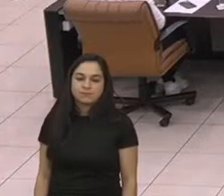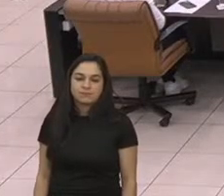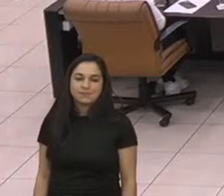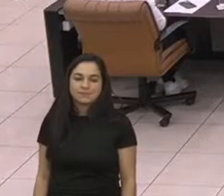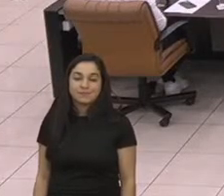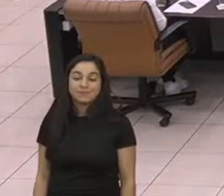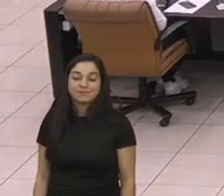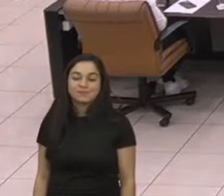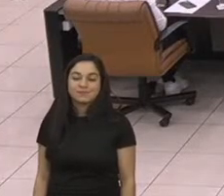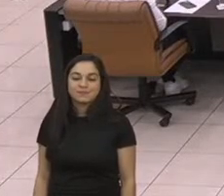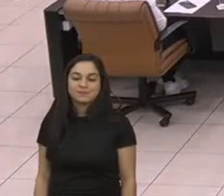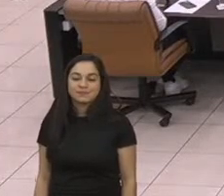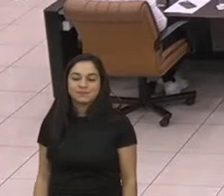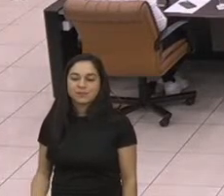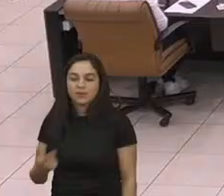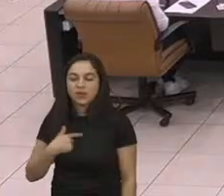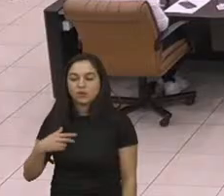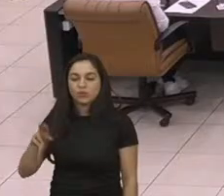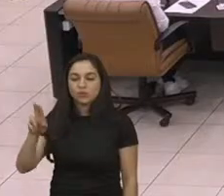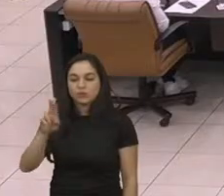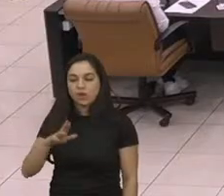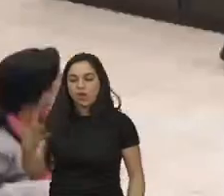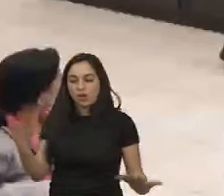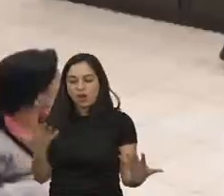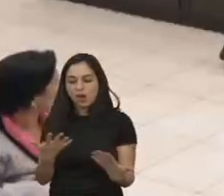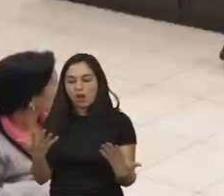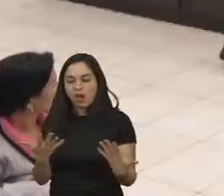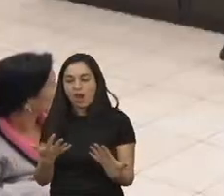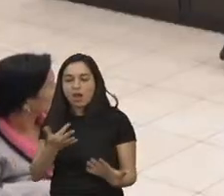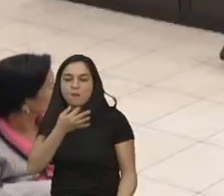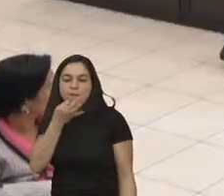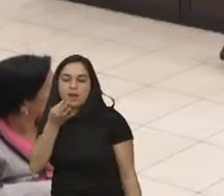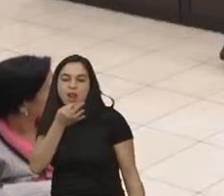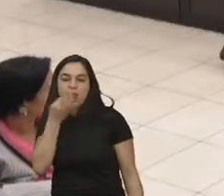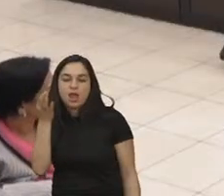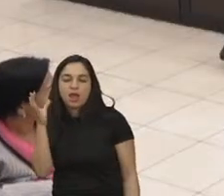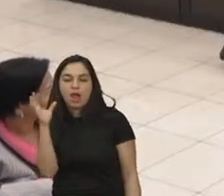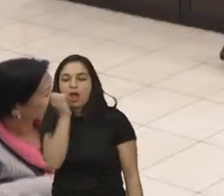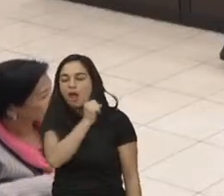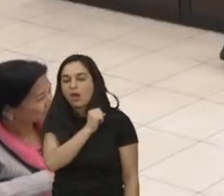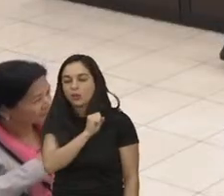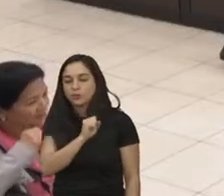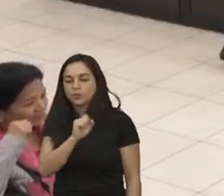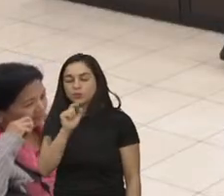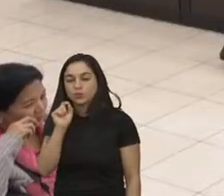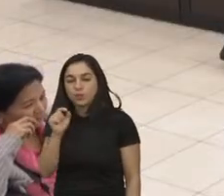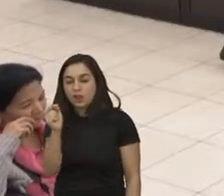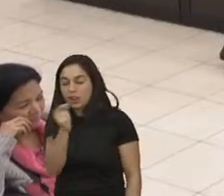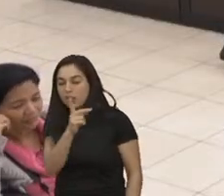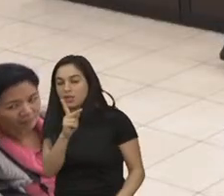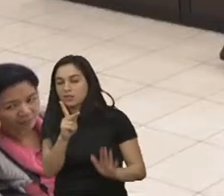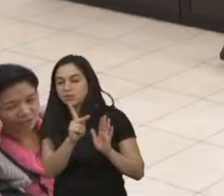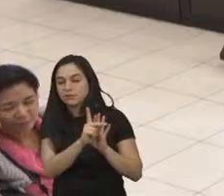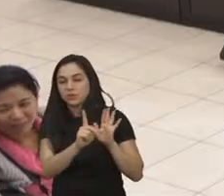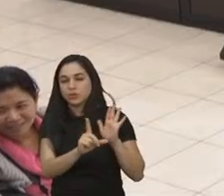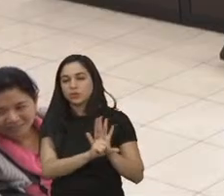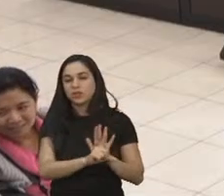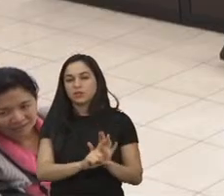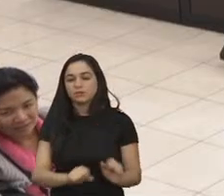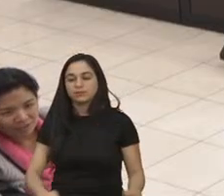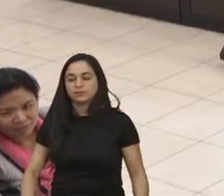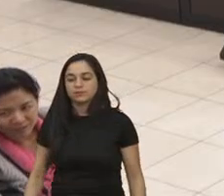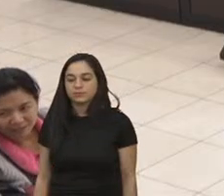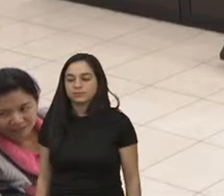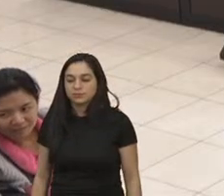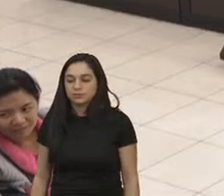Eu vou usar a palavra agora, presidente, para fazer uma fala bem rápida também sobre esse projeto. Eu quero